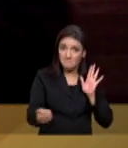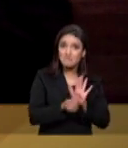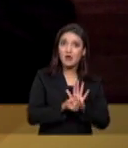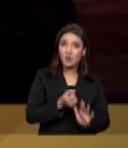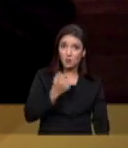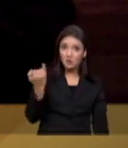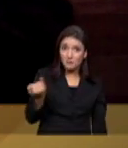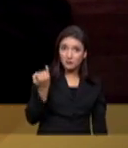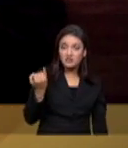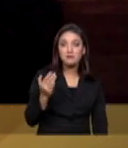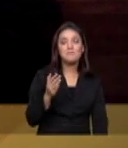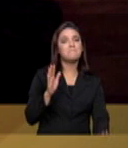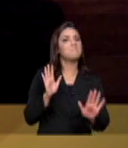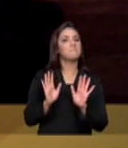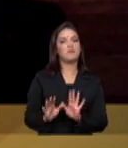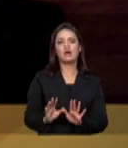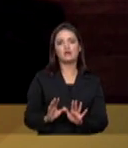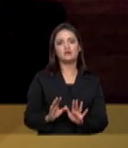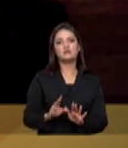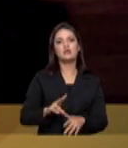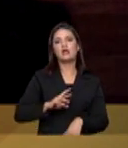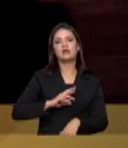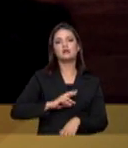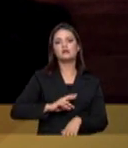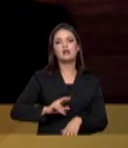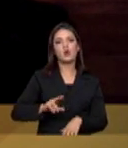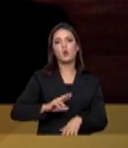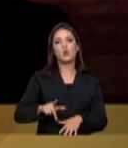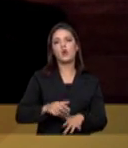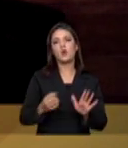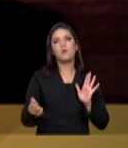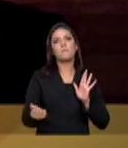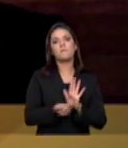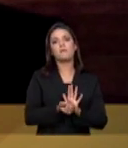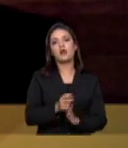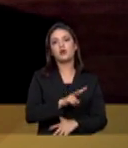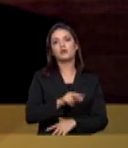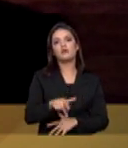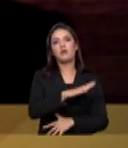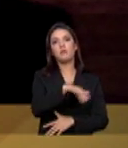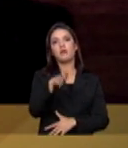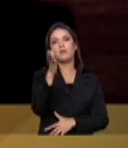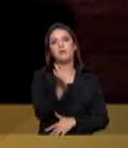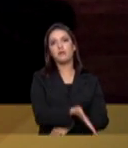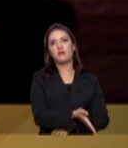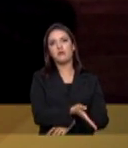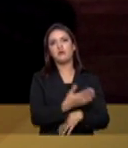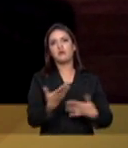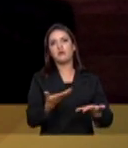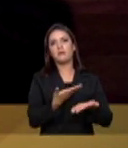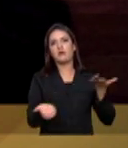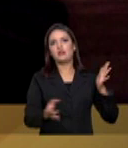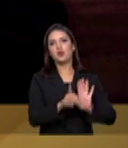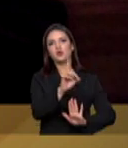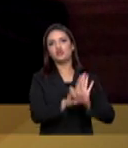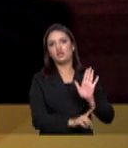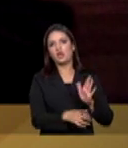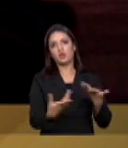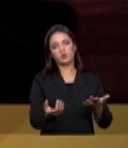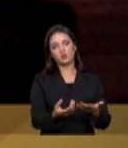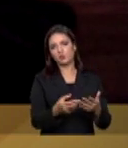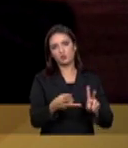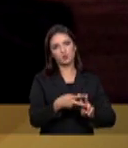mas não uma coisa alguém exclusivo para aquisição de direitos possessórios